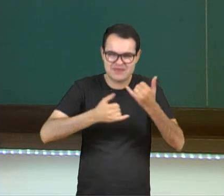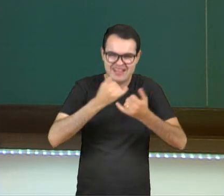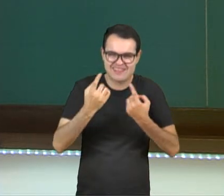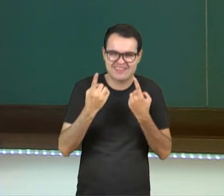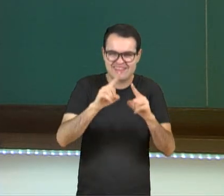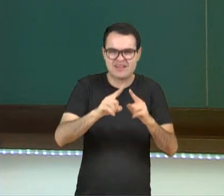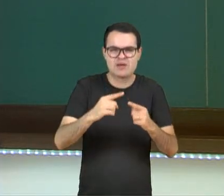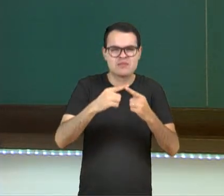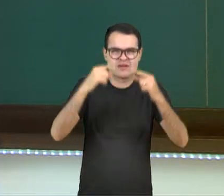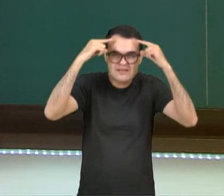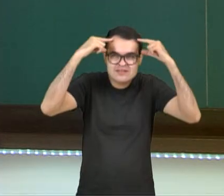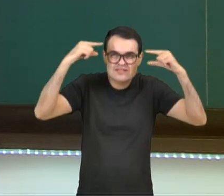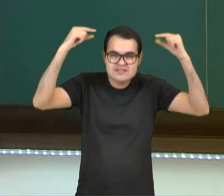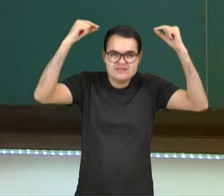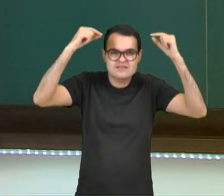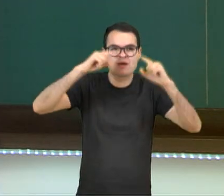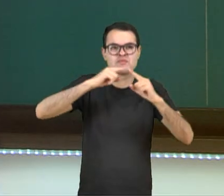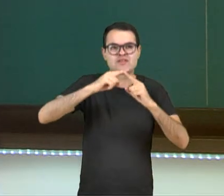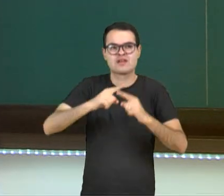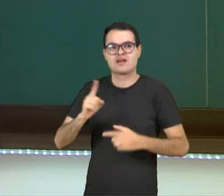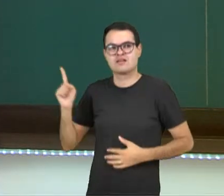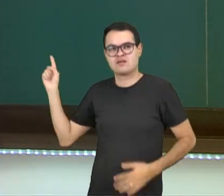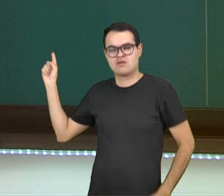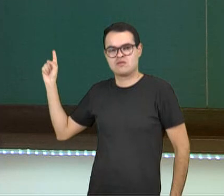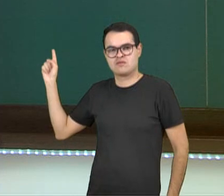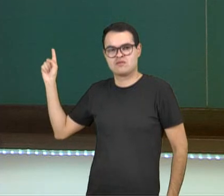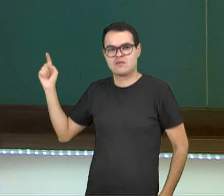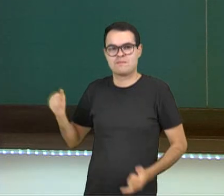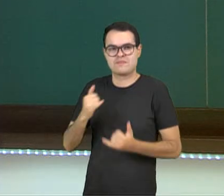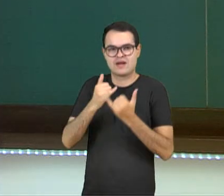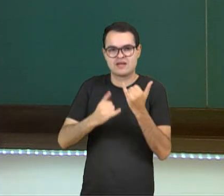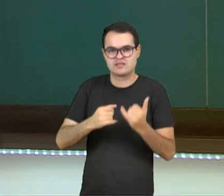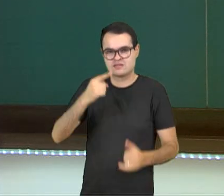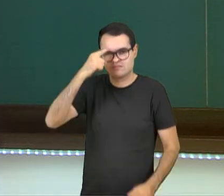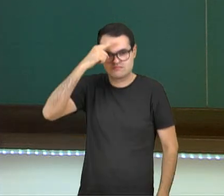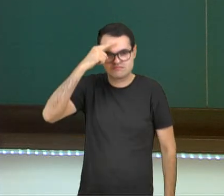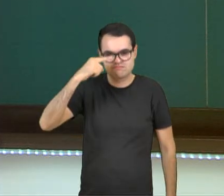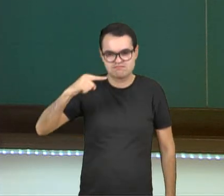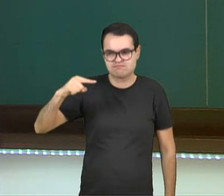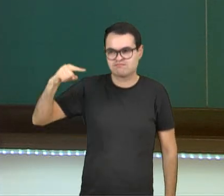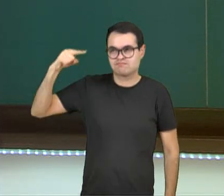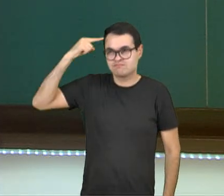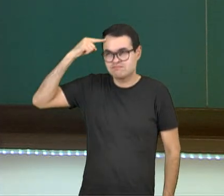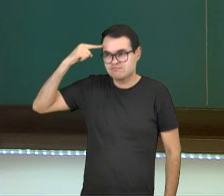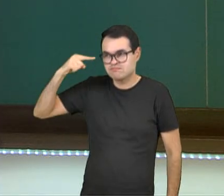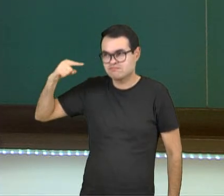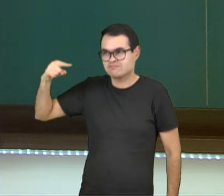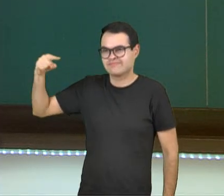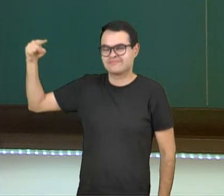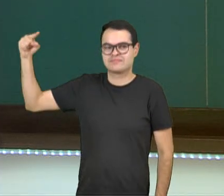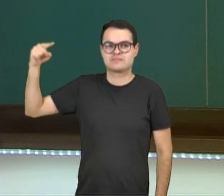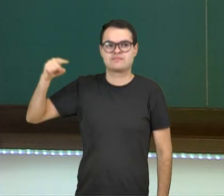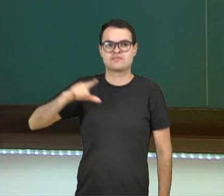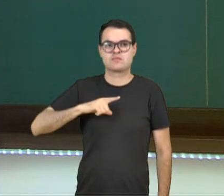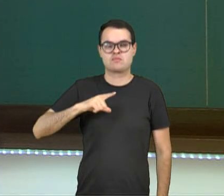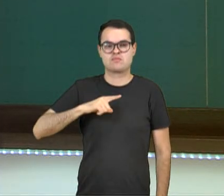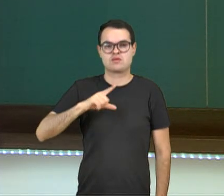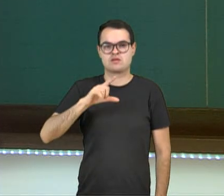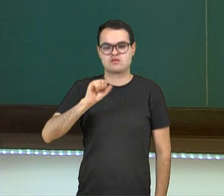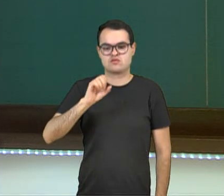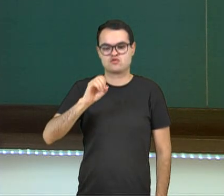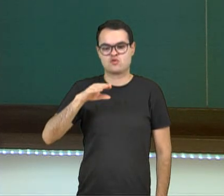que é chamado chifre? Por causa dessa região aqui, ó, tá? Somália,